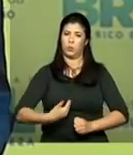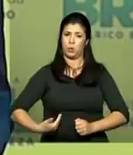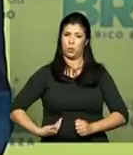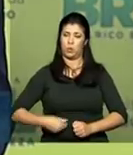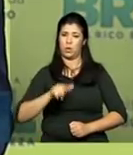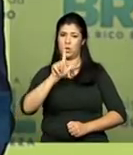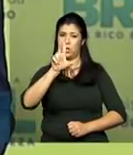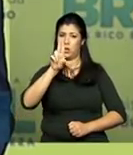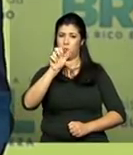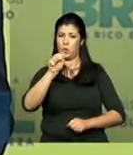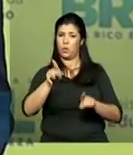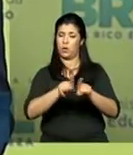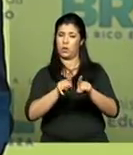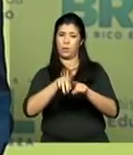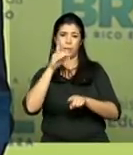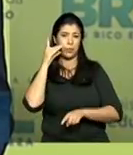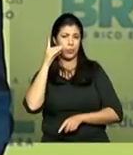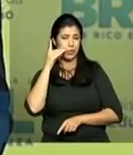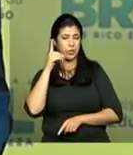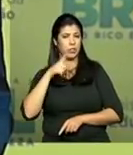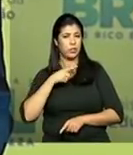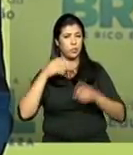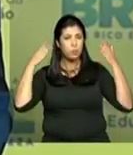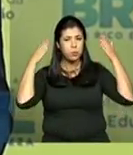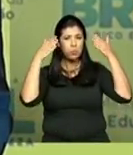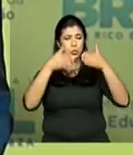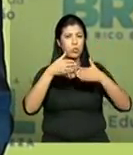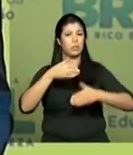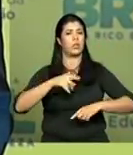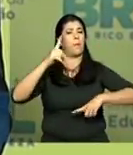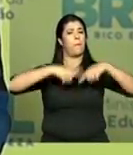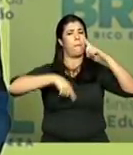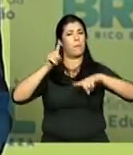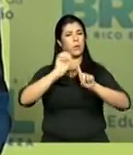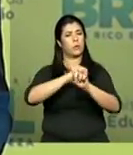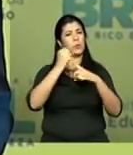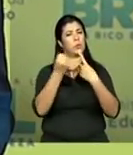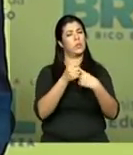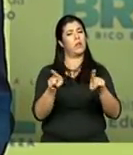êxito com políticas sociais e de segurança